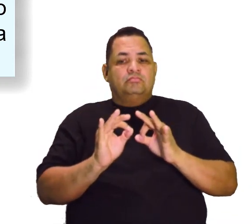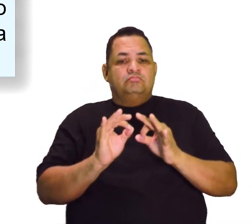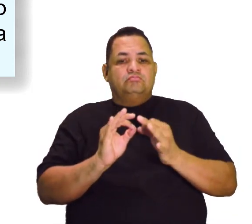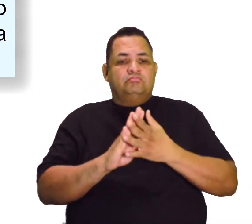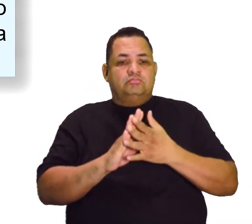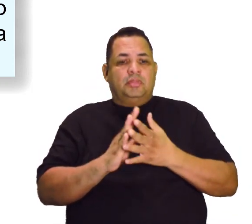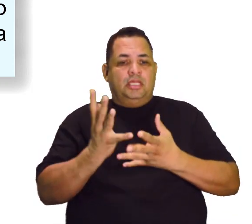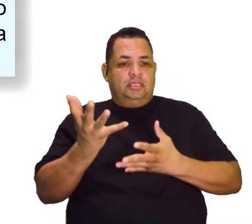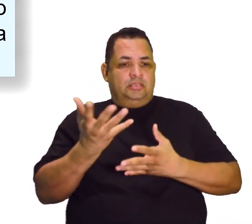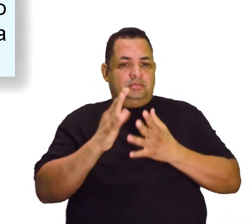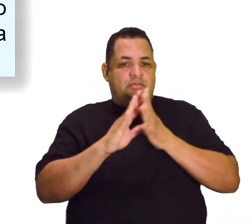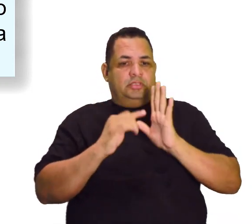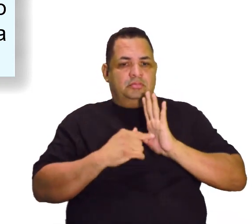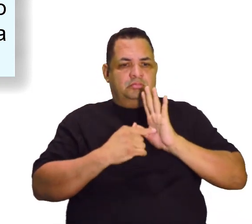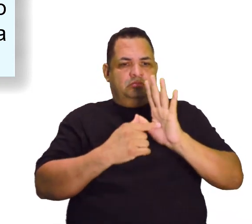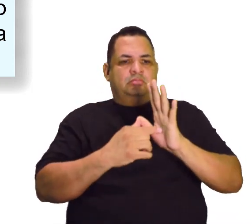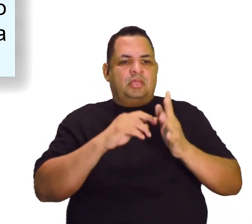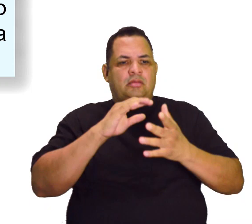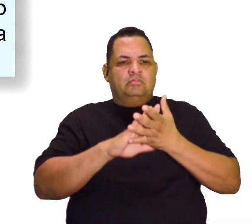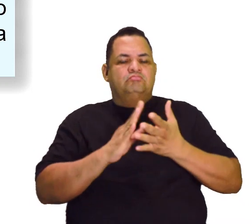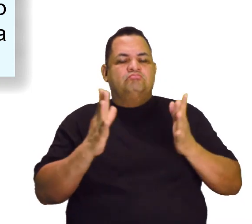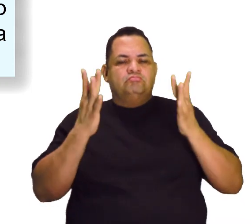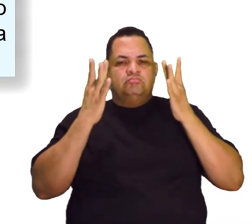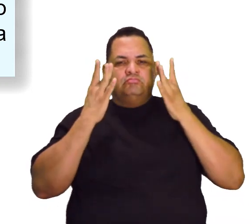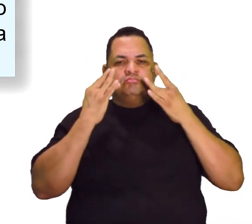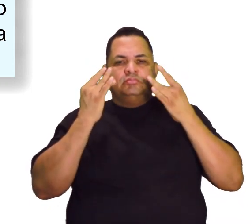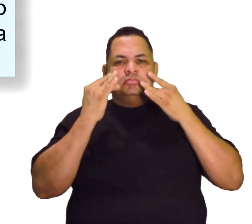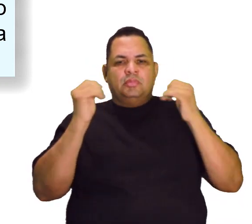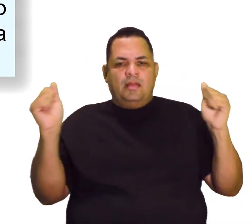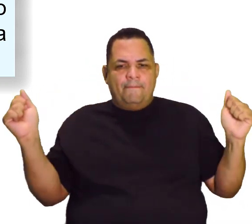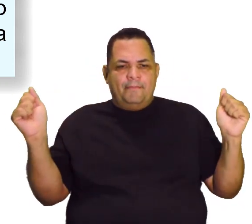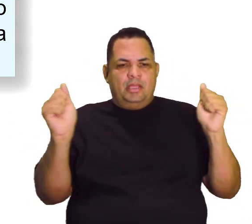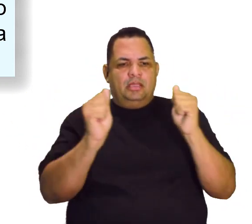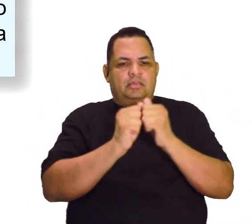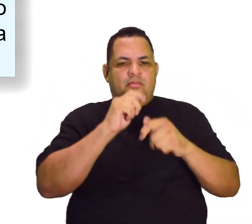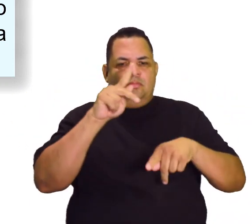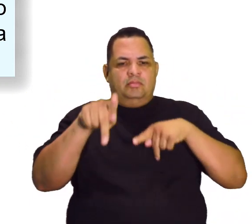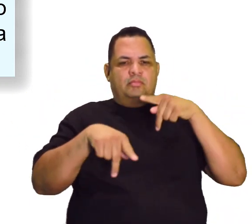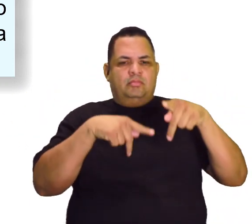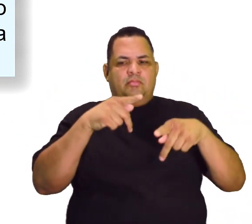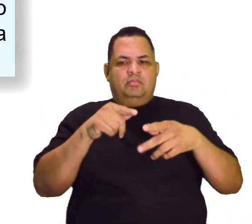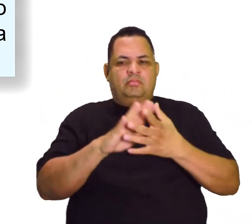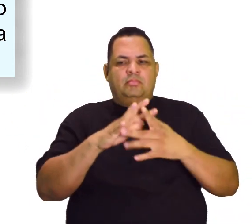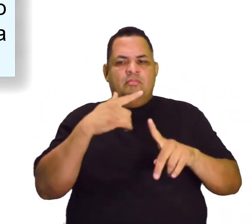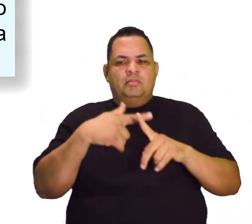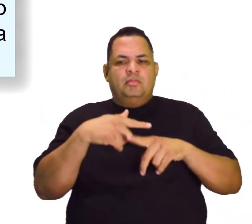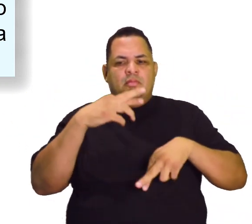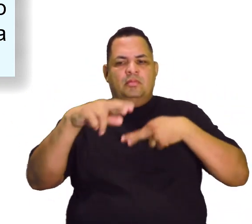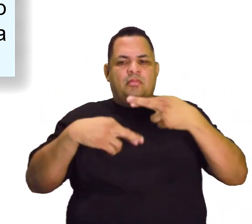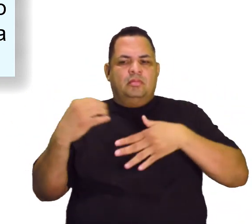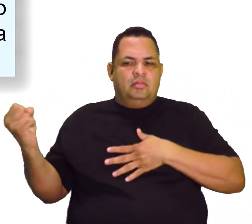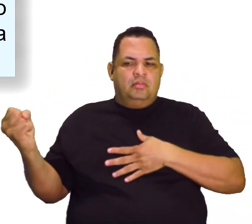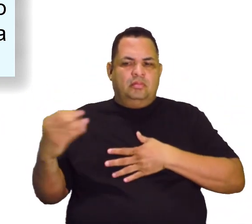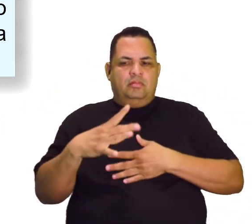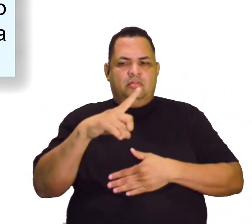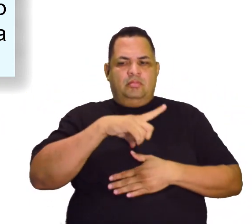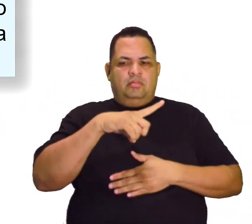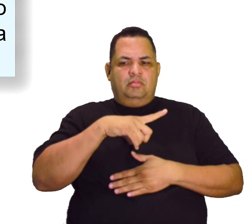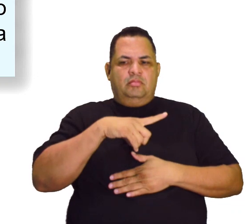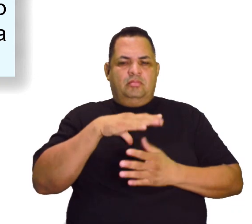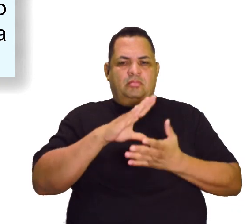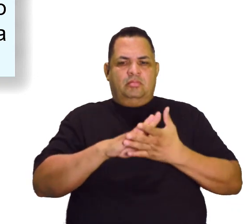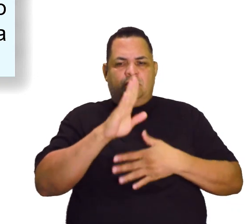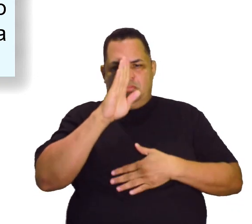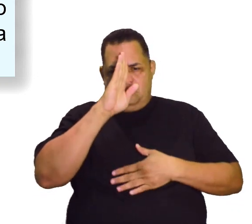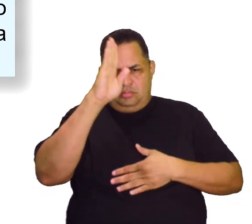no popular, né? No teatro popular, se aproximar da população, até porque o período renascentista tinha como